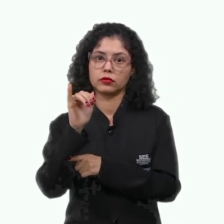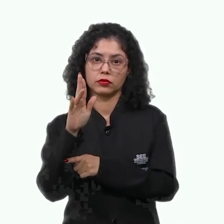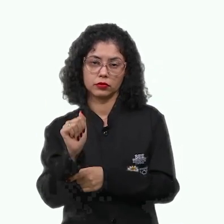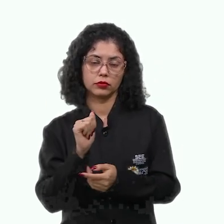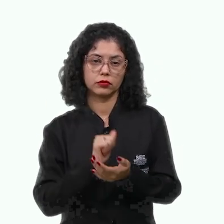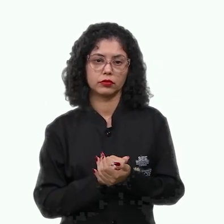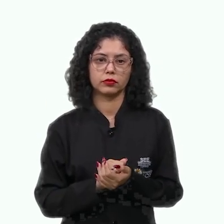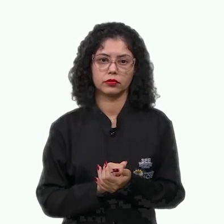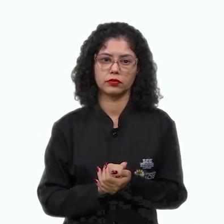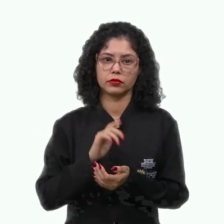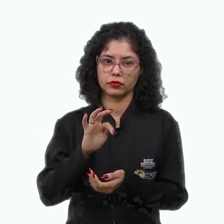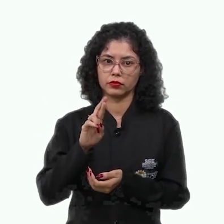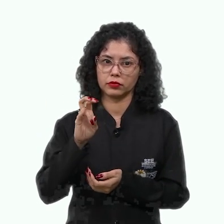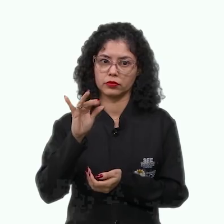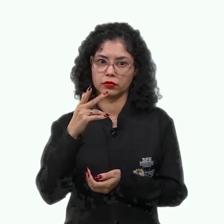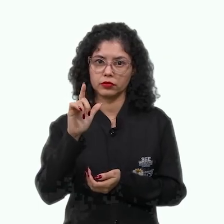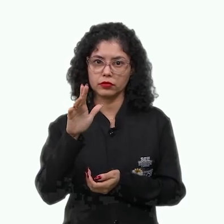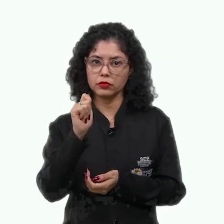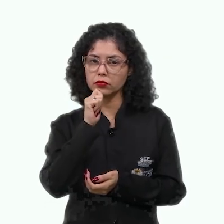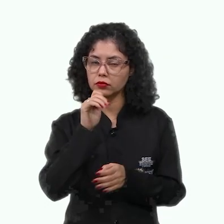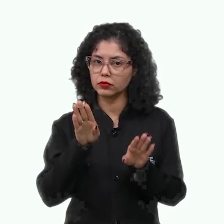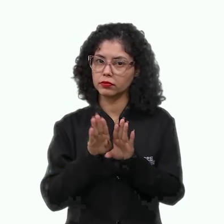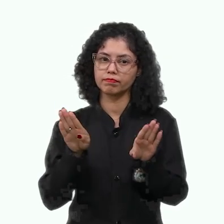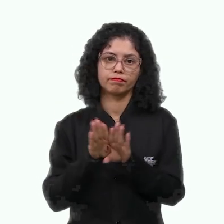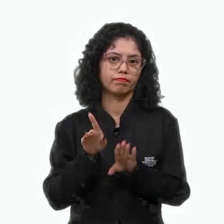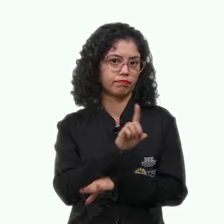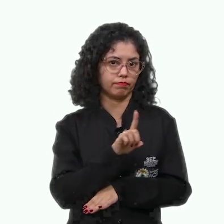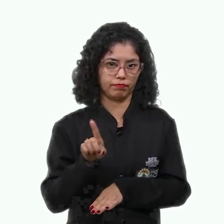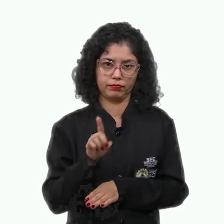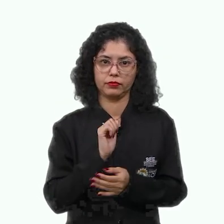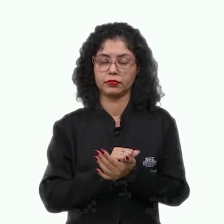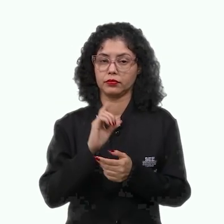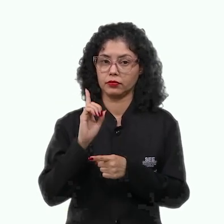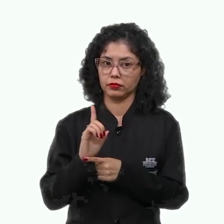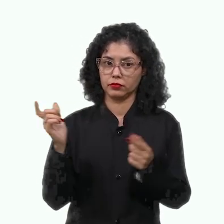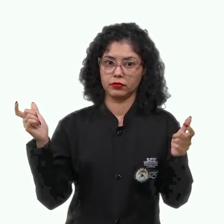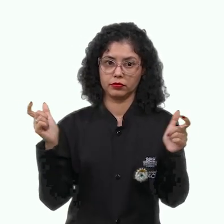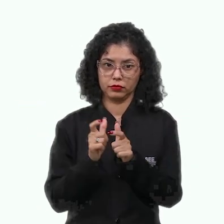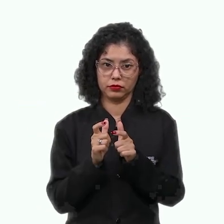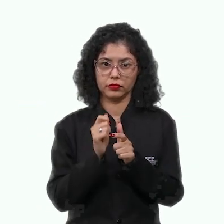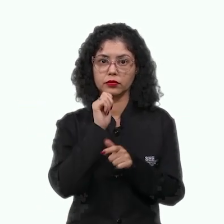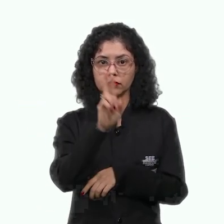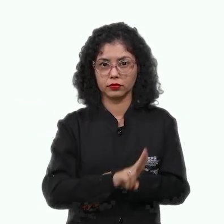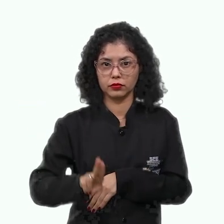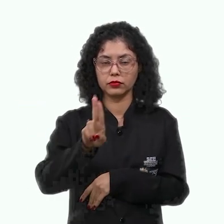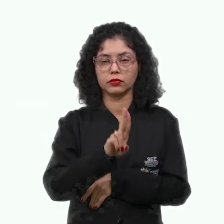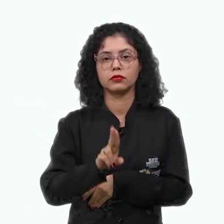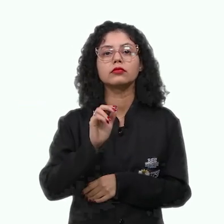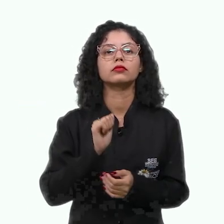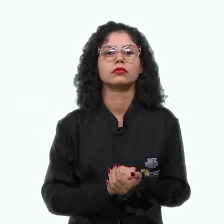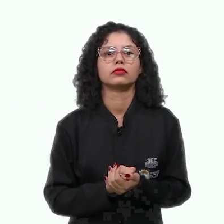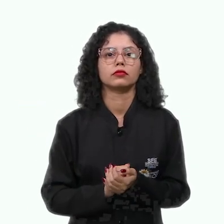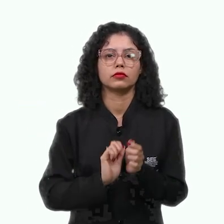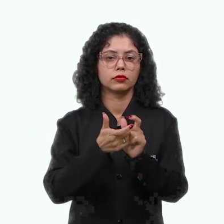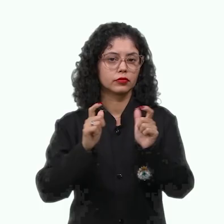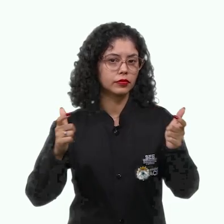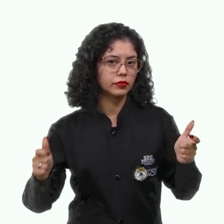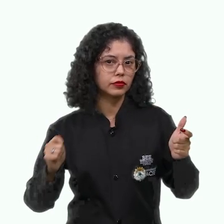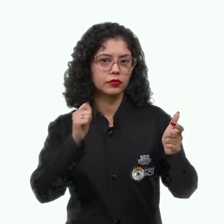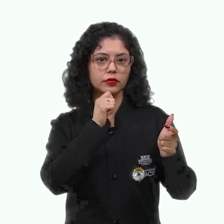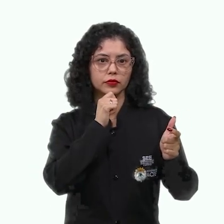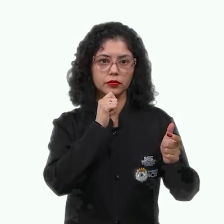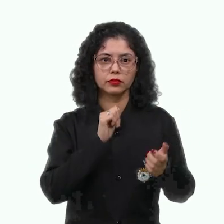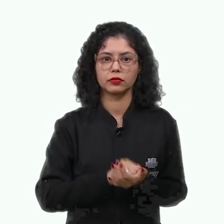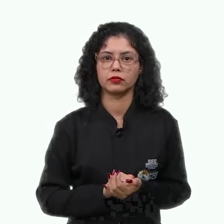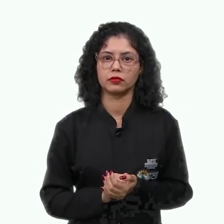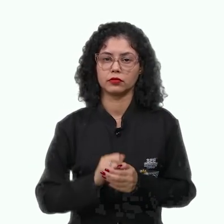para a mitigação das mudanças climáticas? Também não. D, redução do uso de agrotóxicos, aumento da eficiência